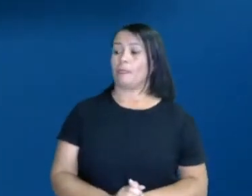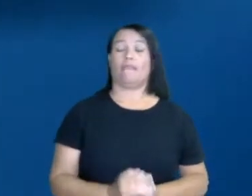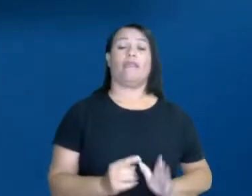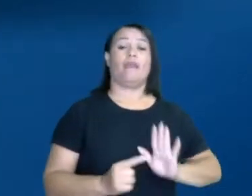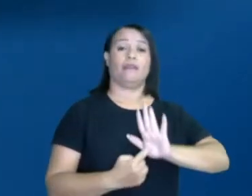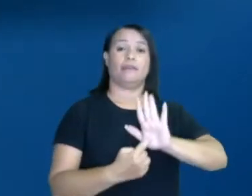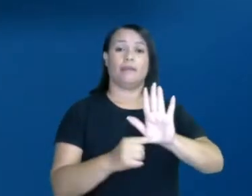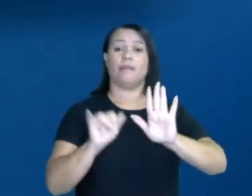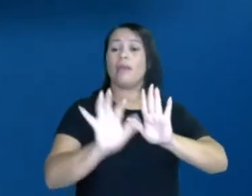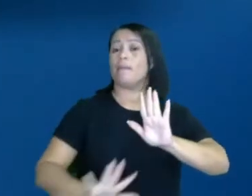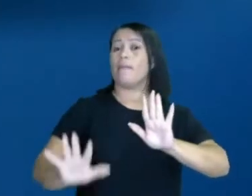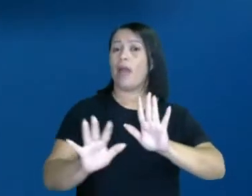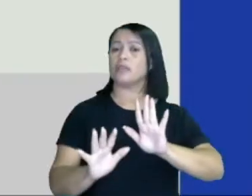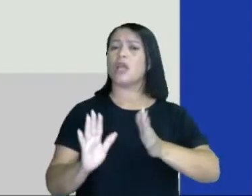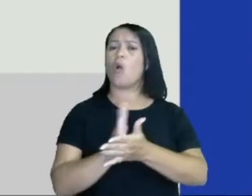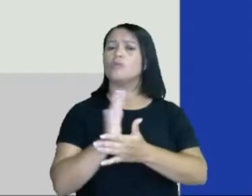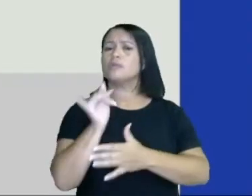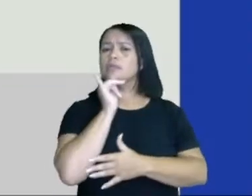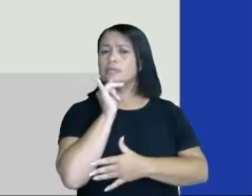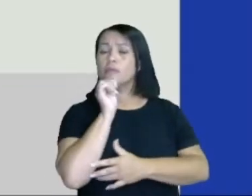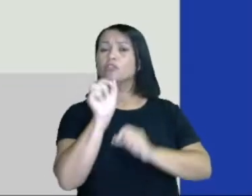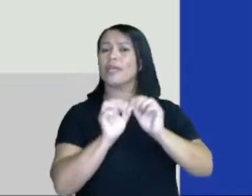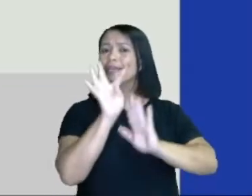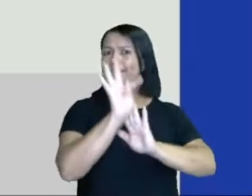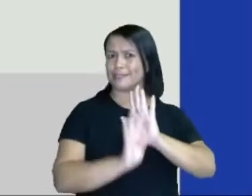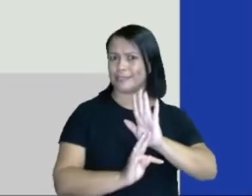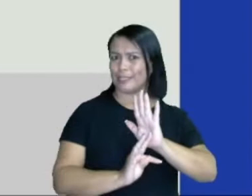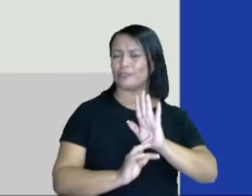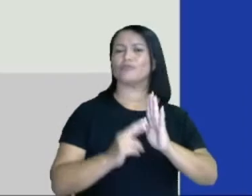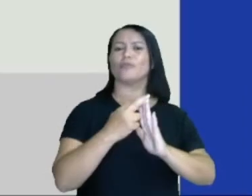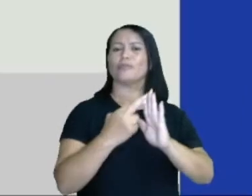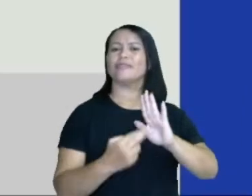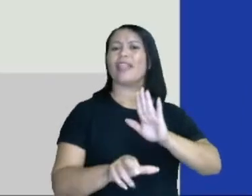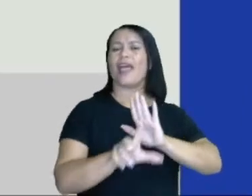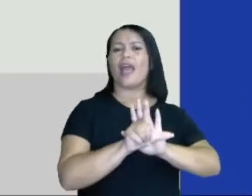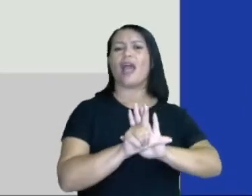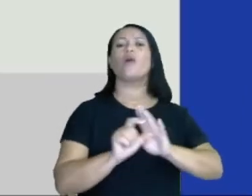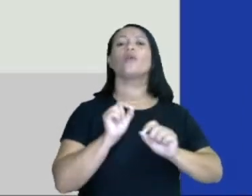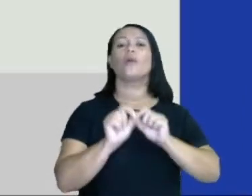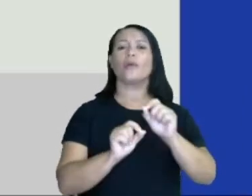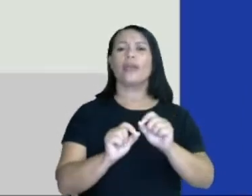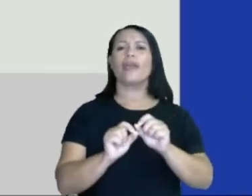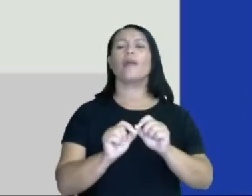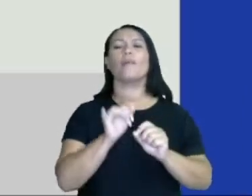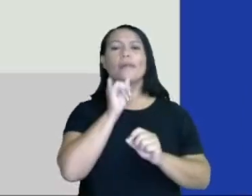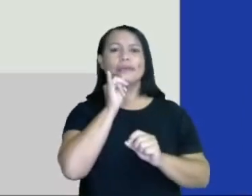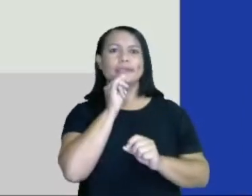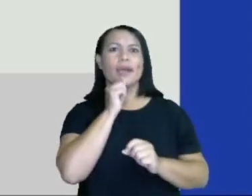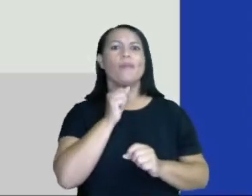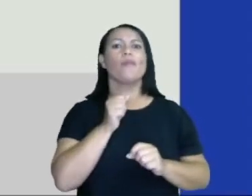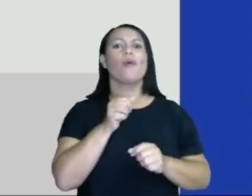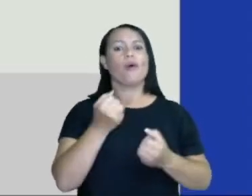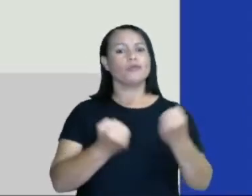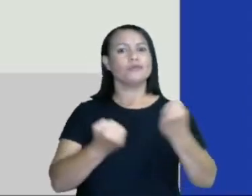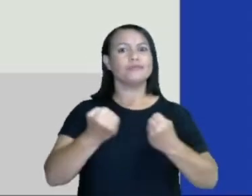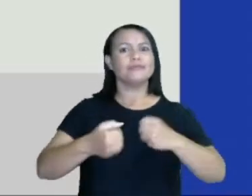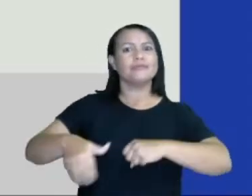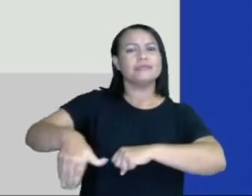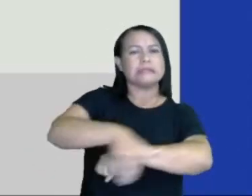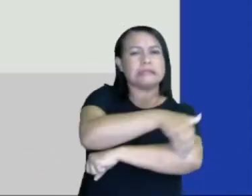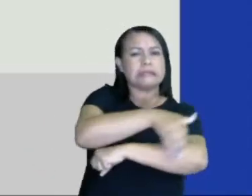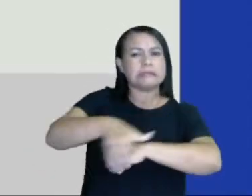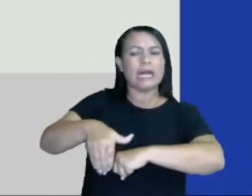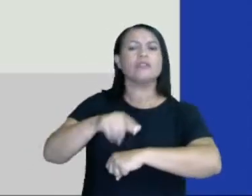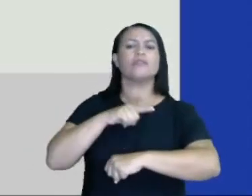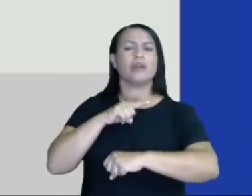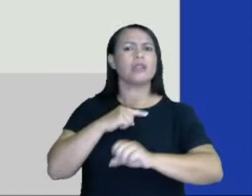Aqui também alguns exemplos de textos normativos e legais. Código de Trânsito Brasileiro, que vai estabelecer regras